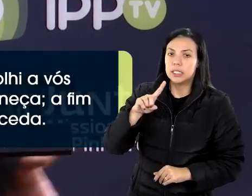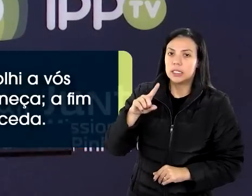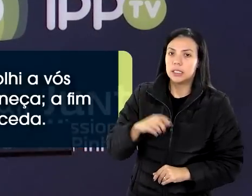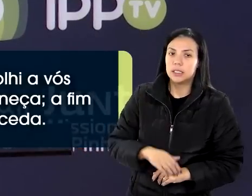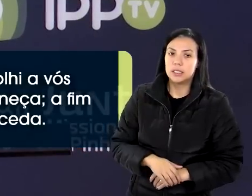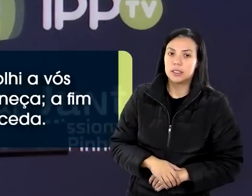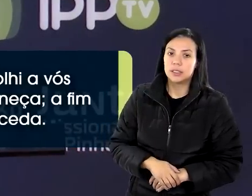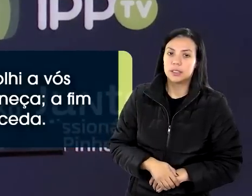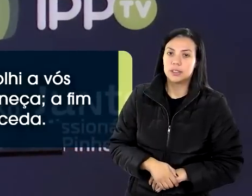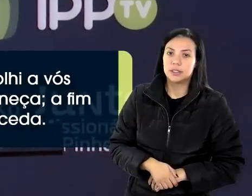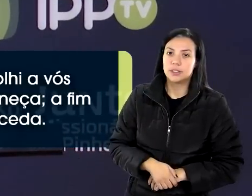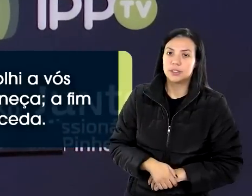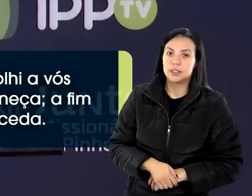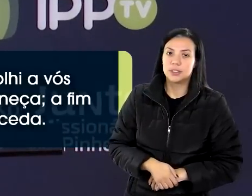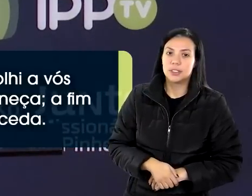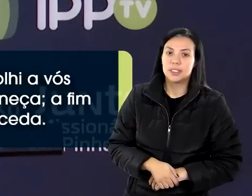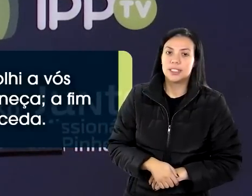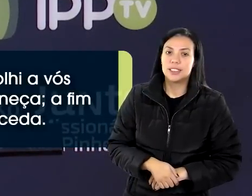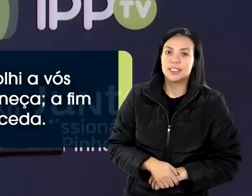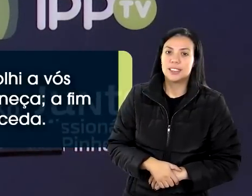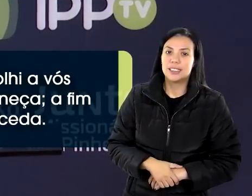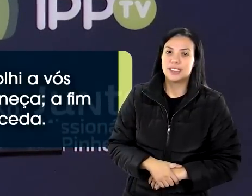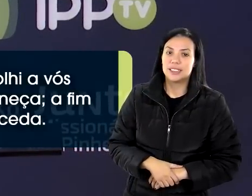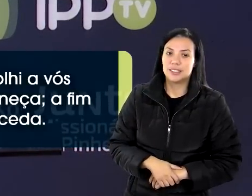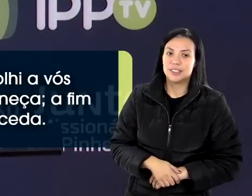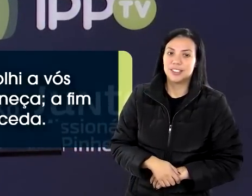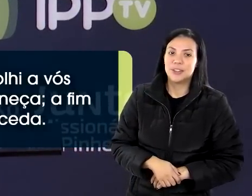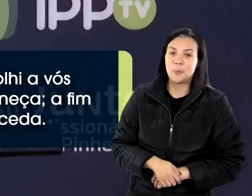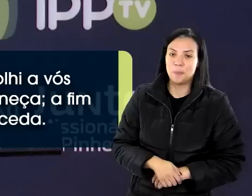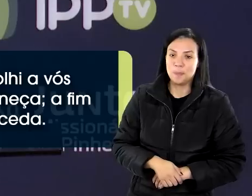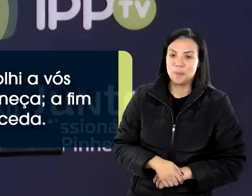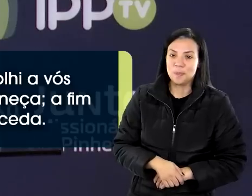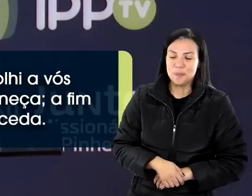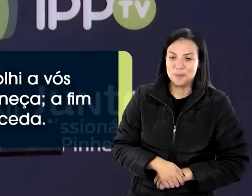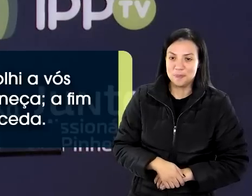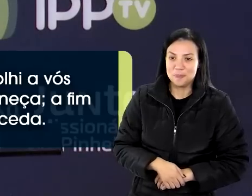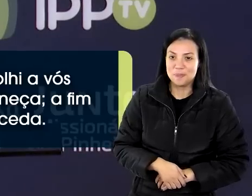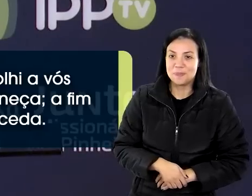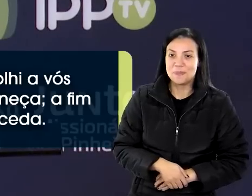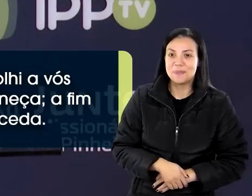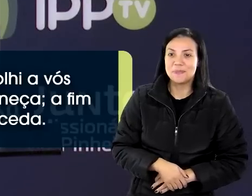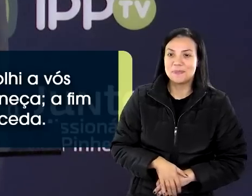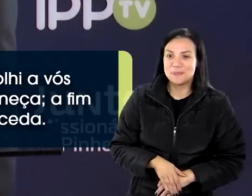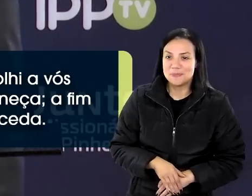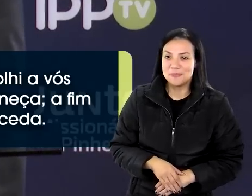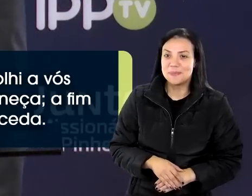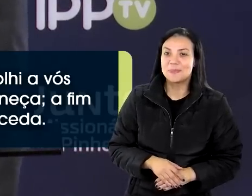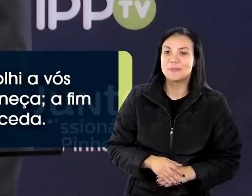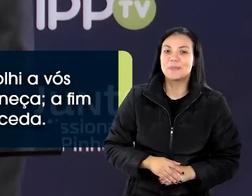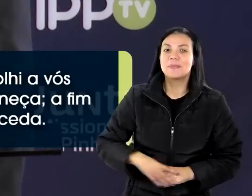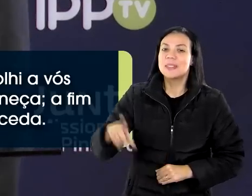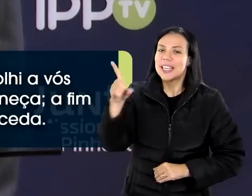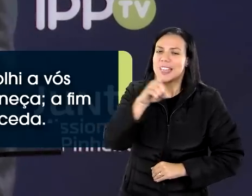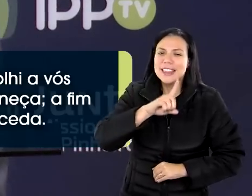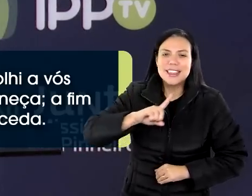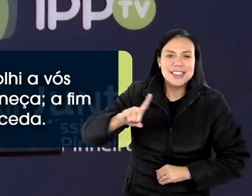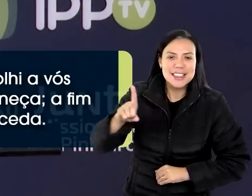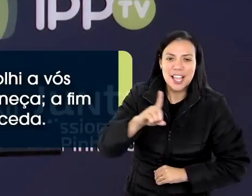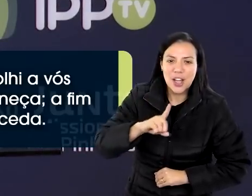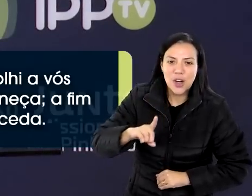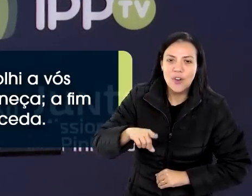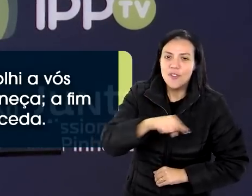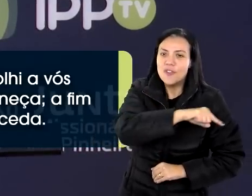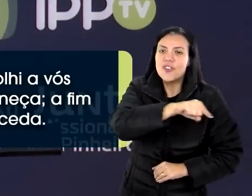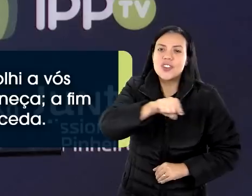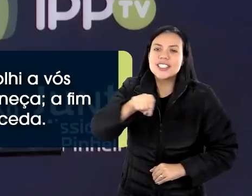meus irmãos, pelo amor de Deus, vamos lá. Não tem mais, mas vamos lá. O que que diz? Não